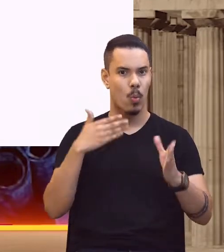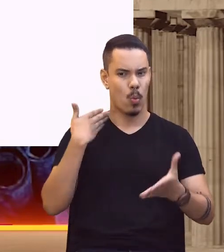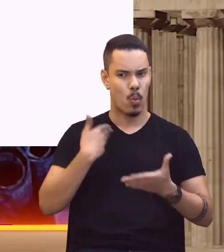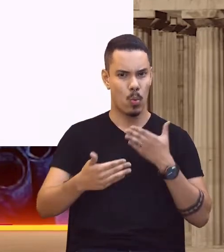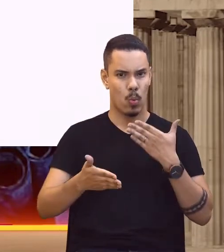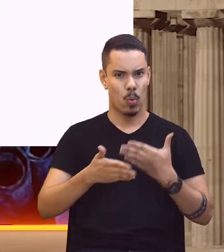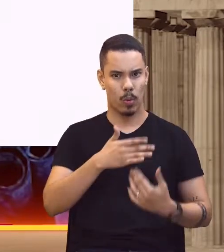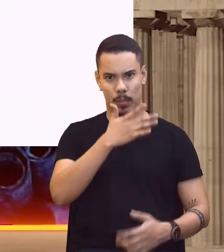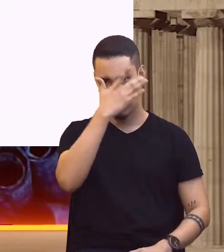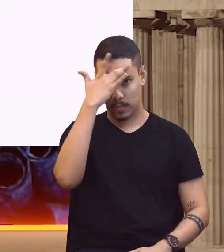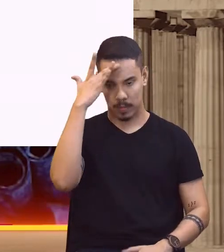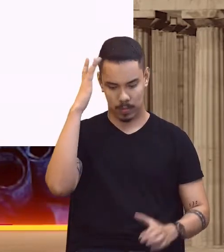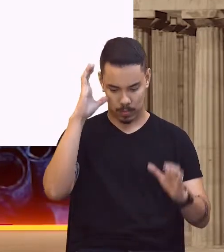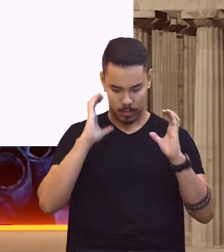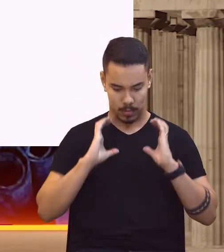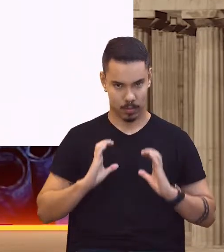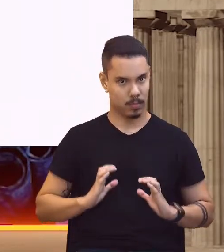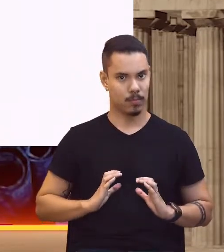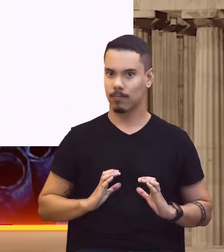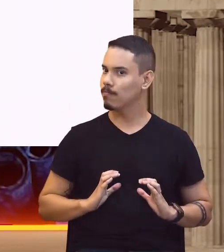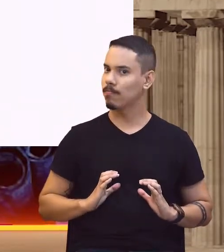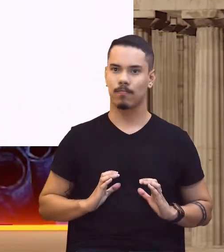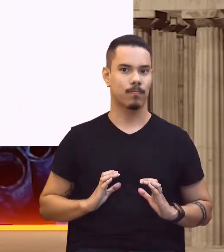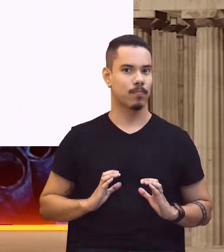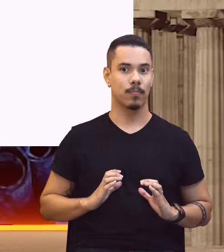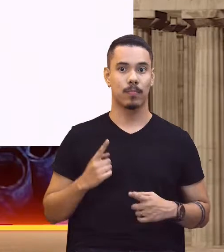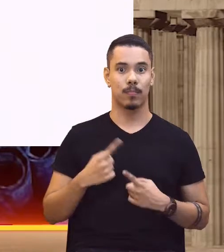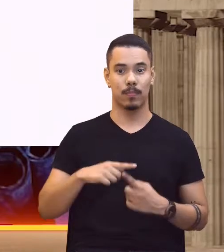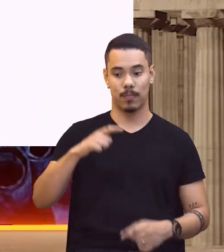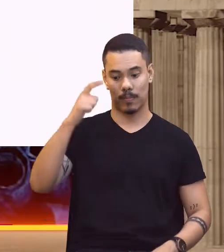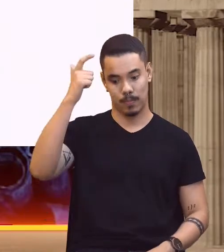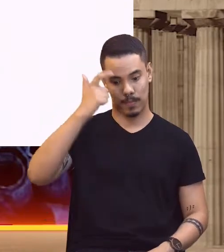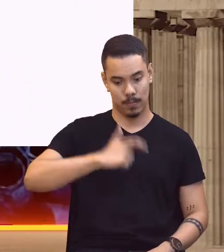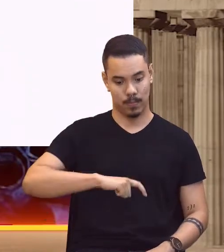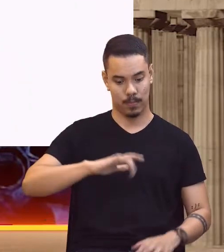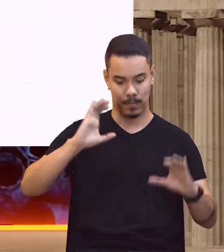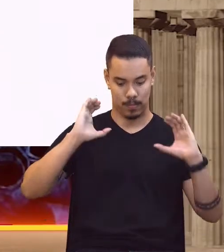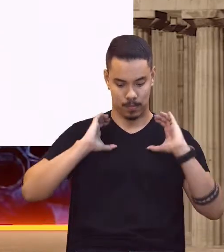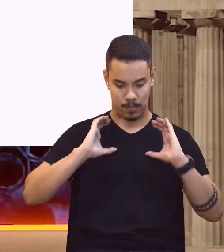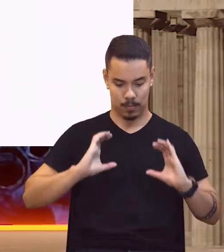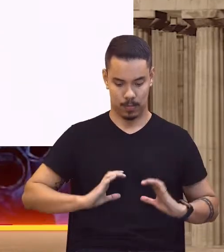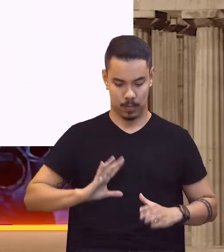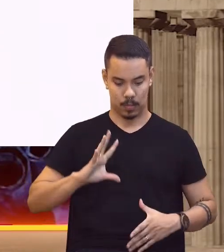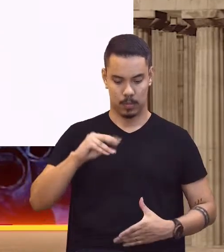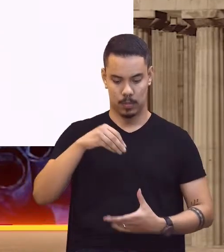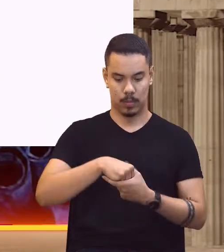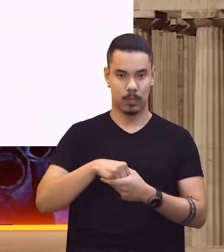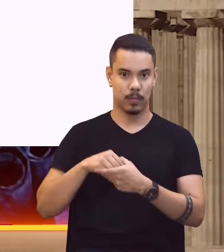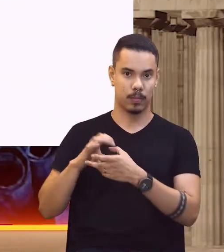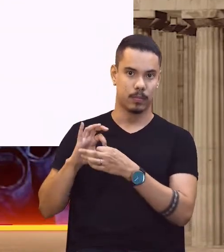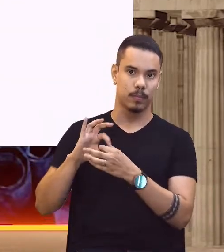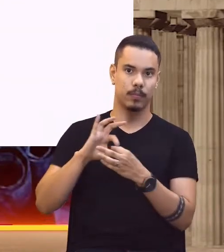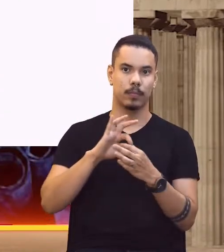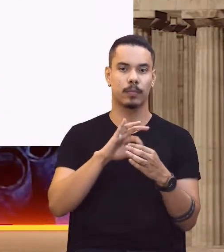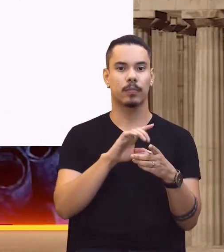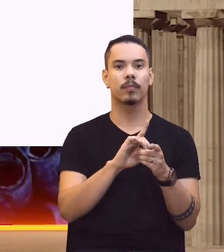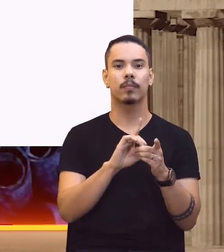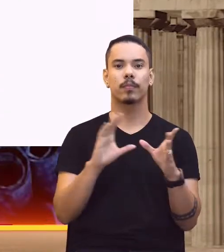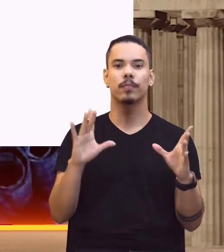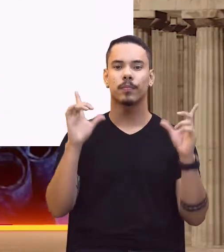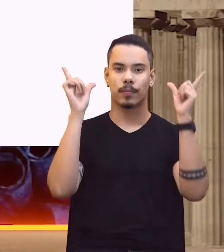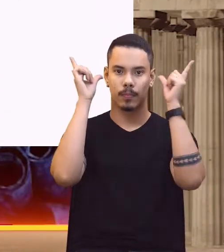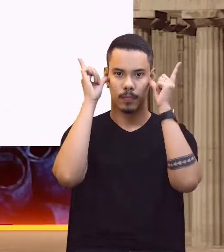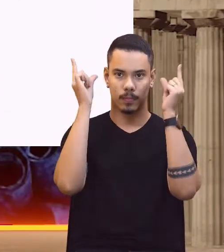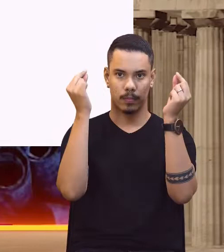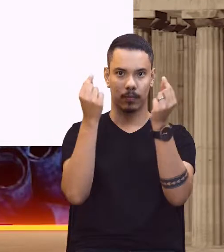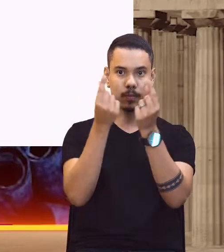ser considerada cidadão. Para ser cidadão, dentro daquele contexto democrático grego, nós